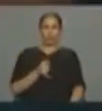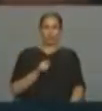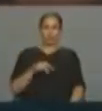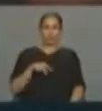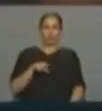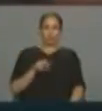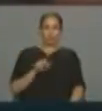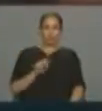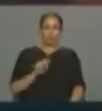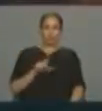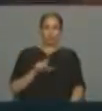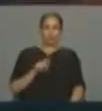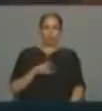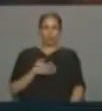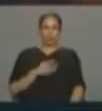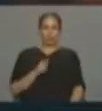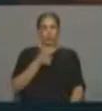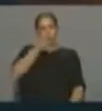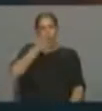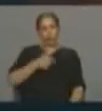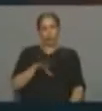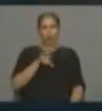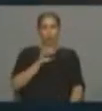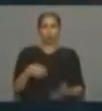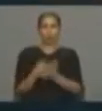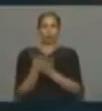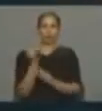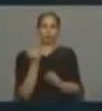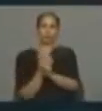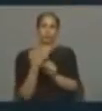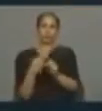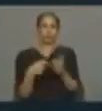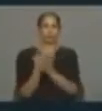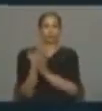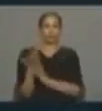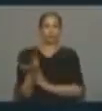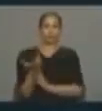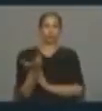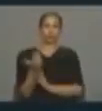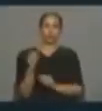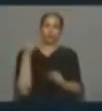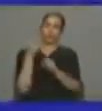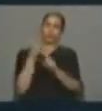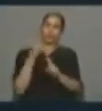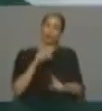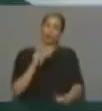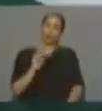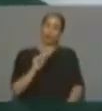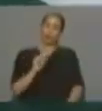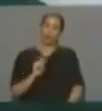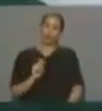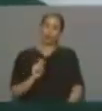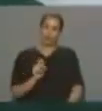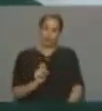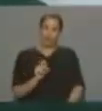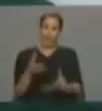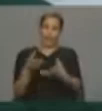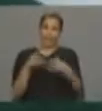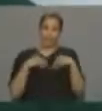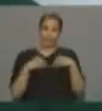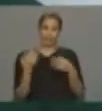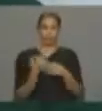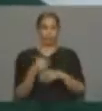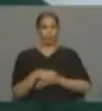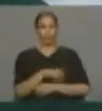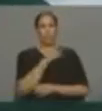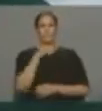de dez personalidades de diversas áreas de actividade que aceitar o desafio de rosa simas fomos convidados pelos paulo duarte